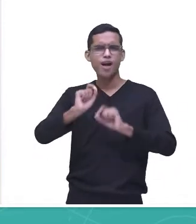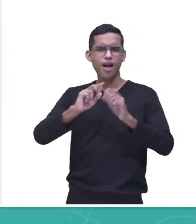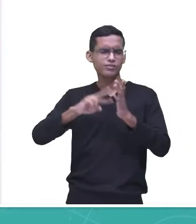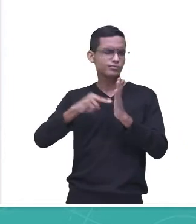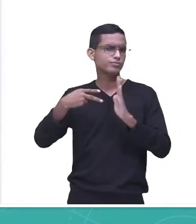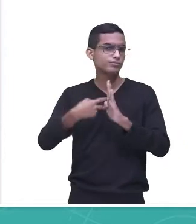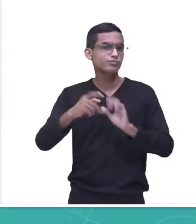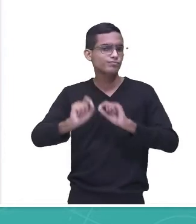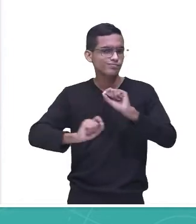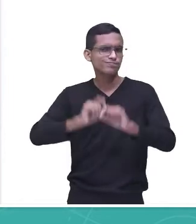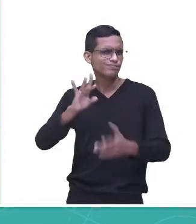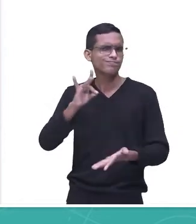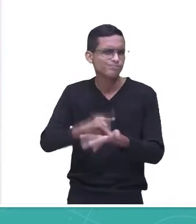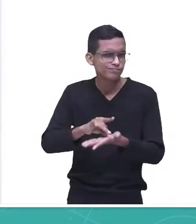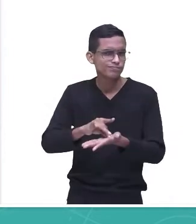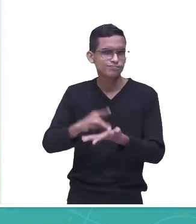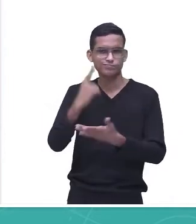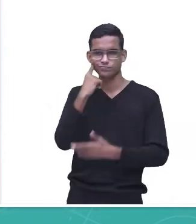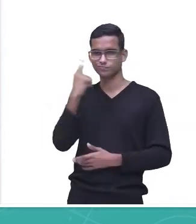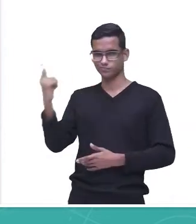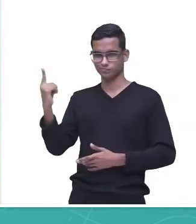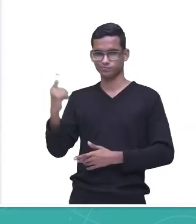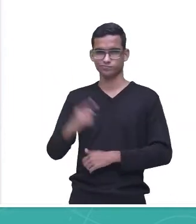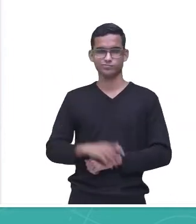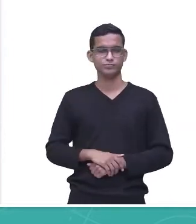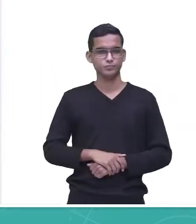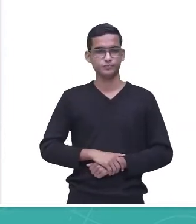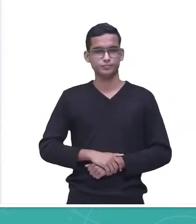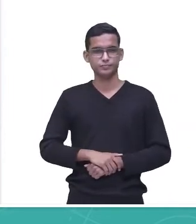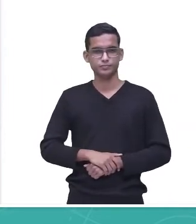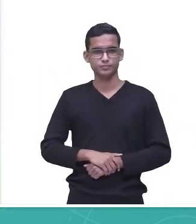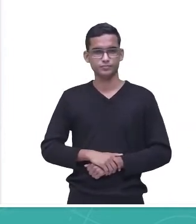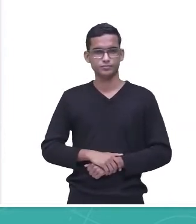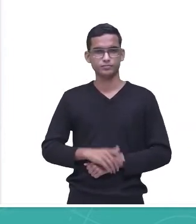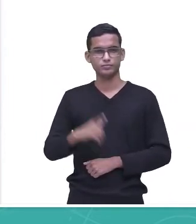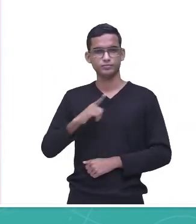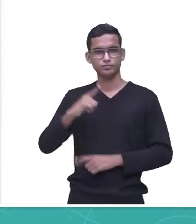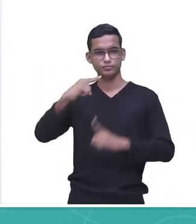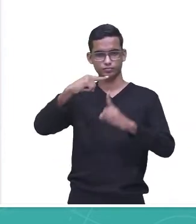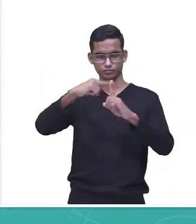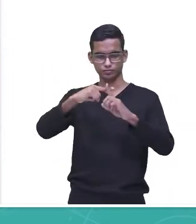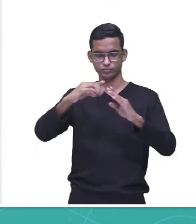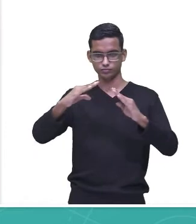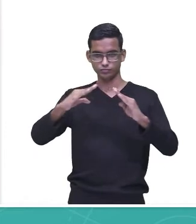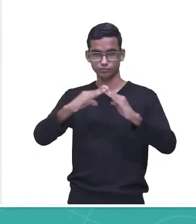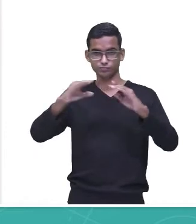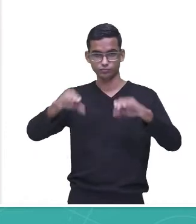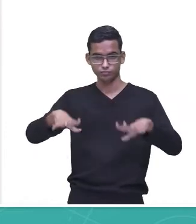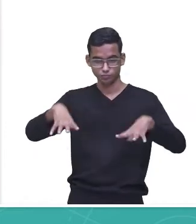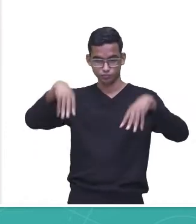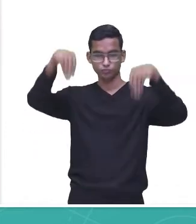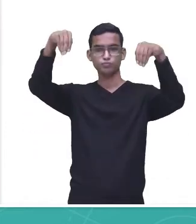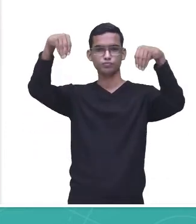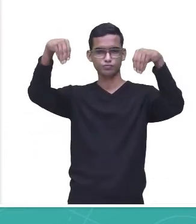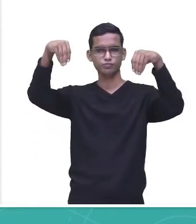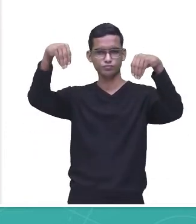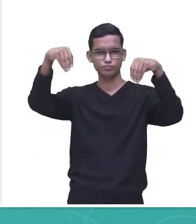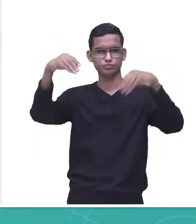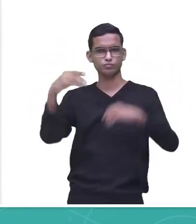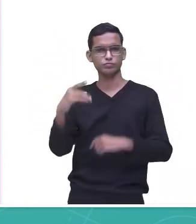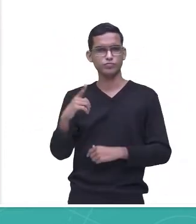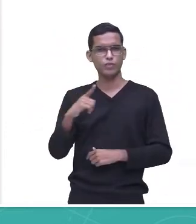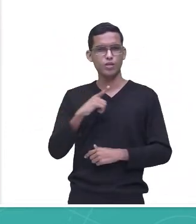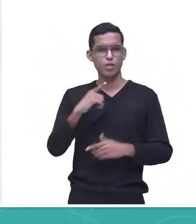Aqui nós temos a arquitetura, como eu falei para vocês, as igrejas românicas, elas tinham as